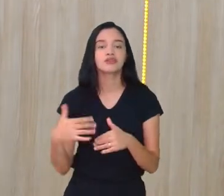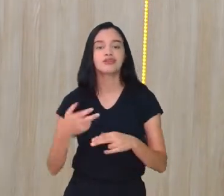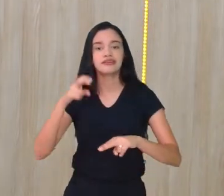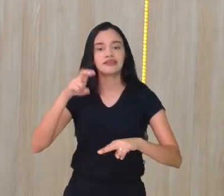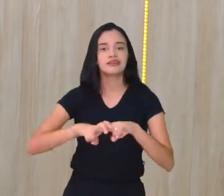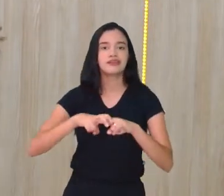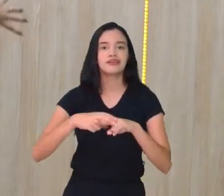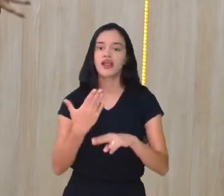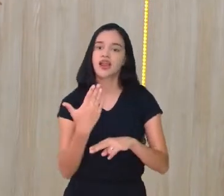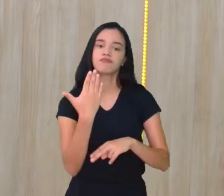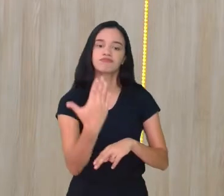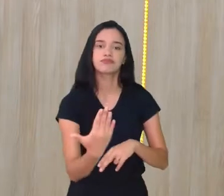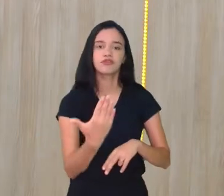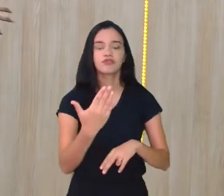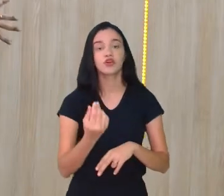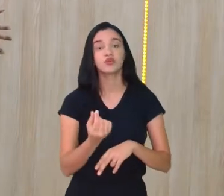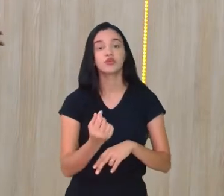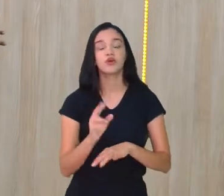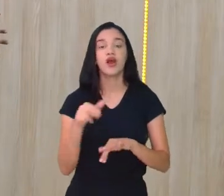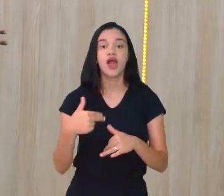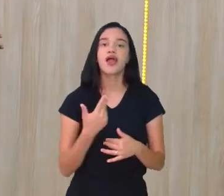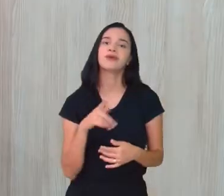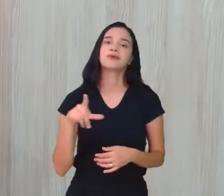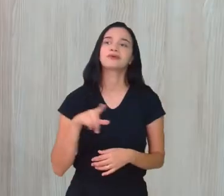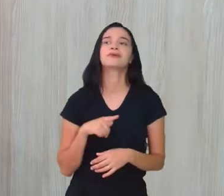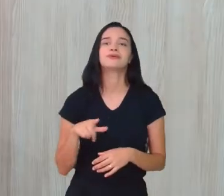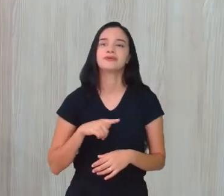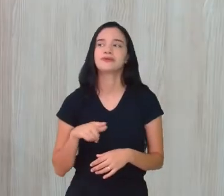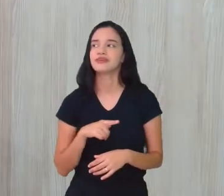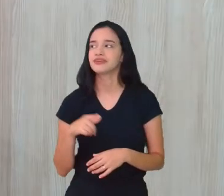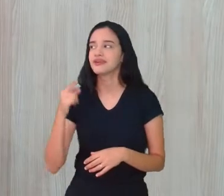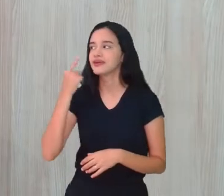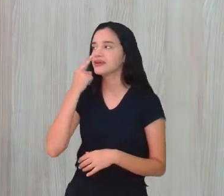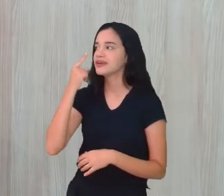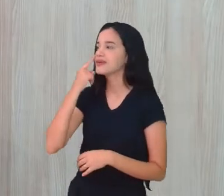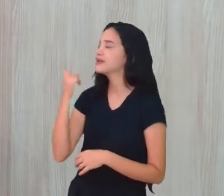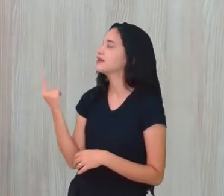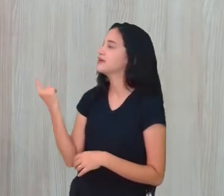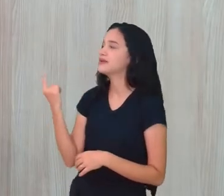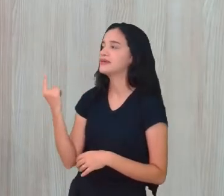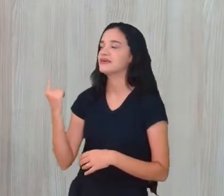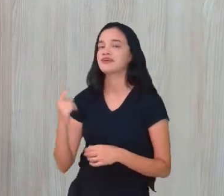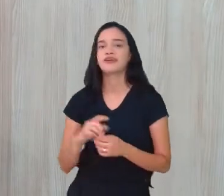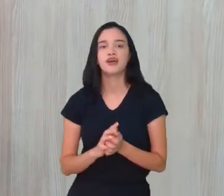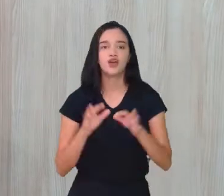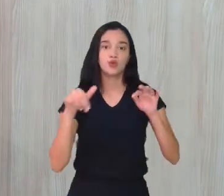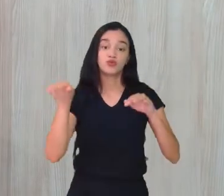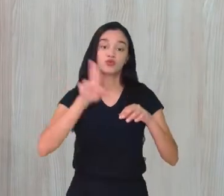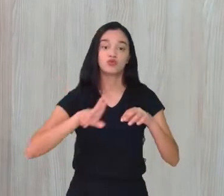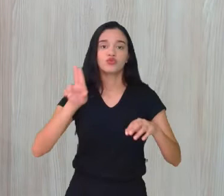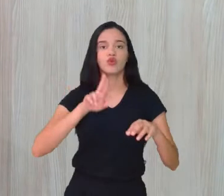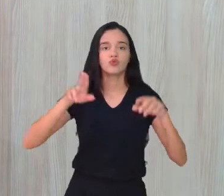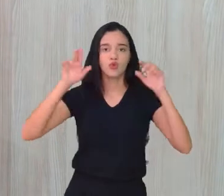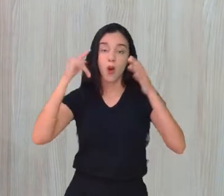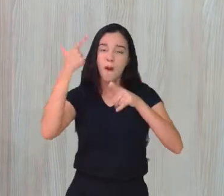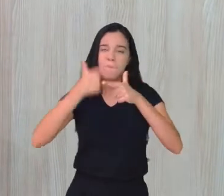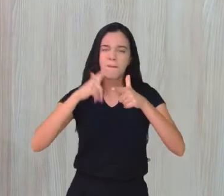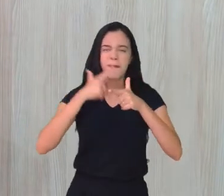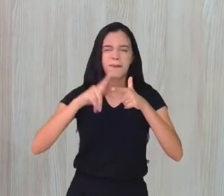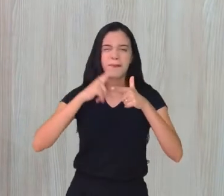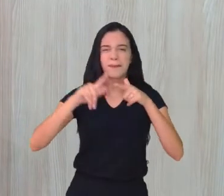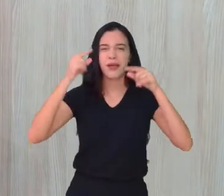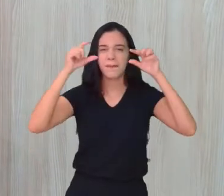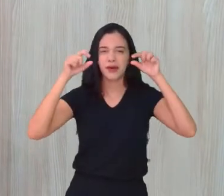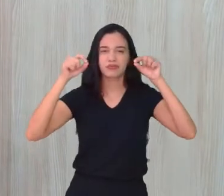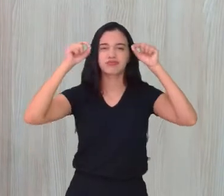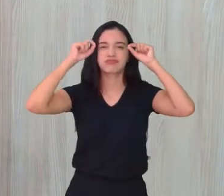senhor era de que turma aí, professor? Eu tinha que ficar na frente. Ficar na frente, disso aqui, ó. Ah! Probleminha de vista, então eu